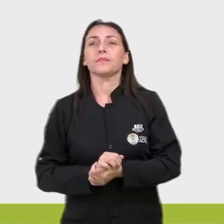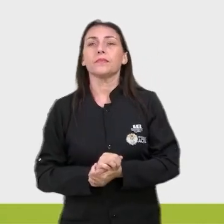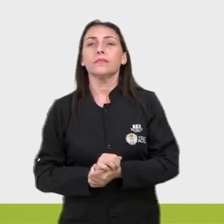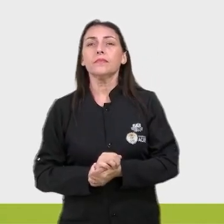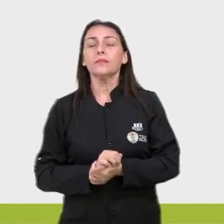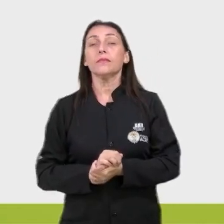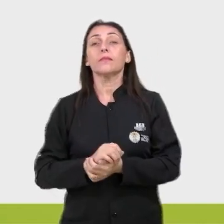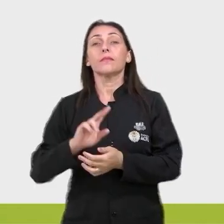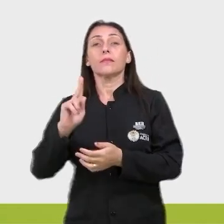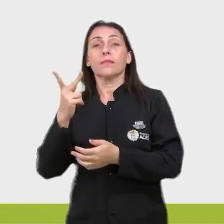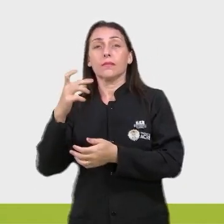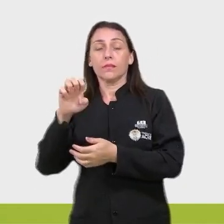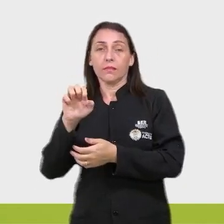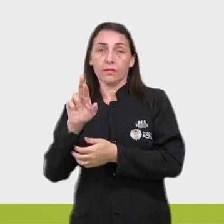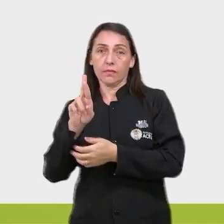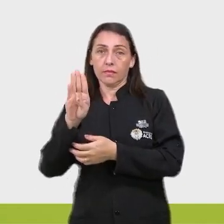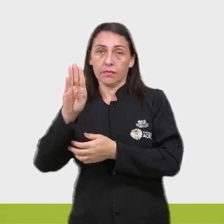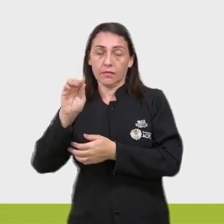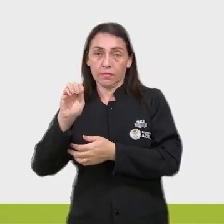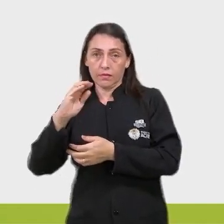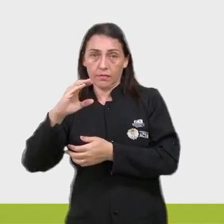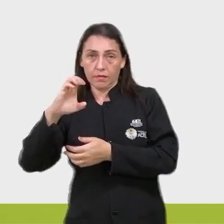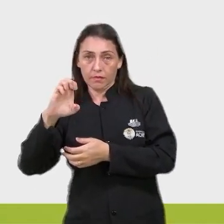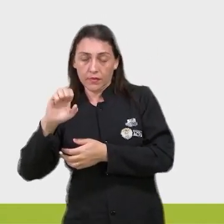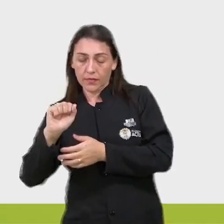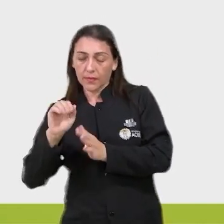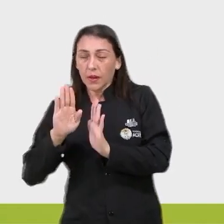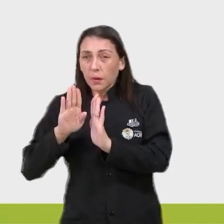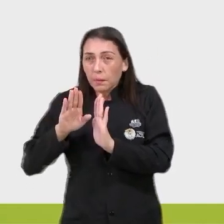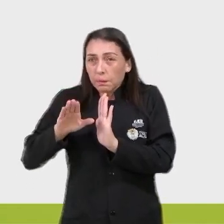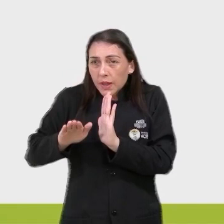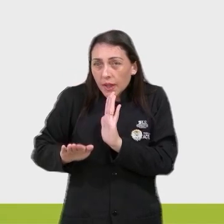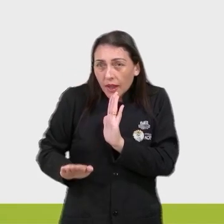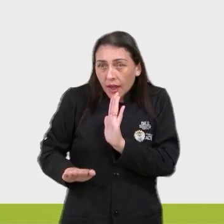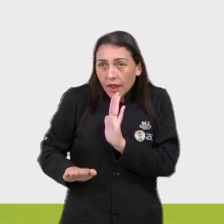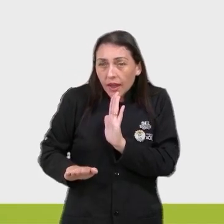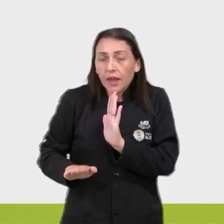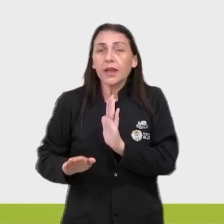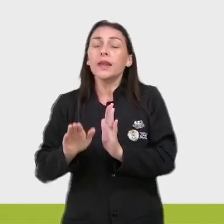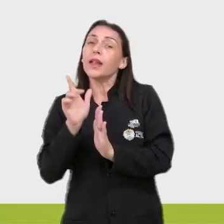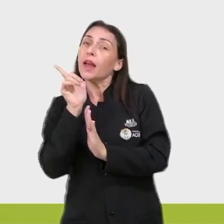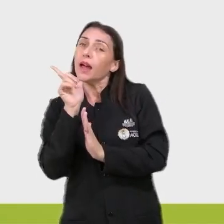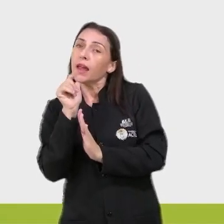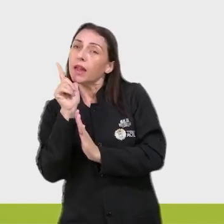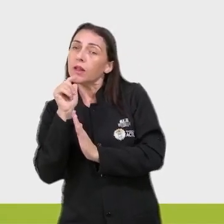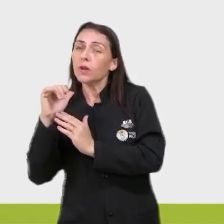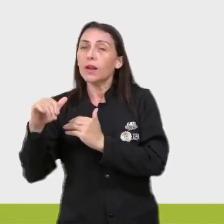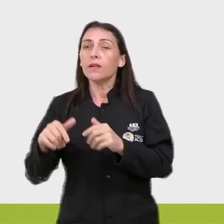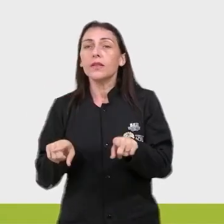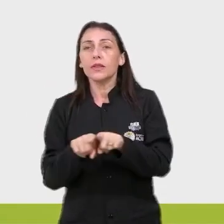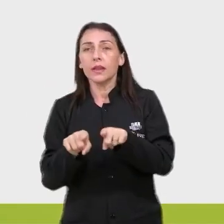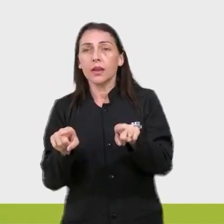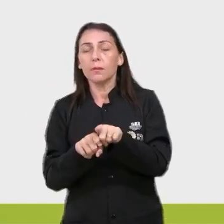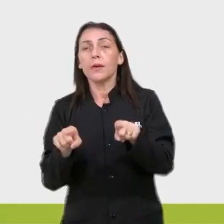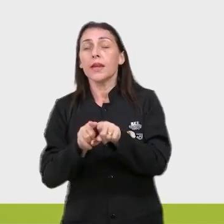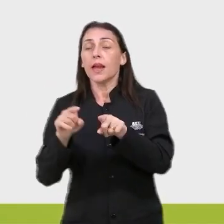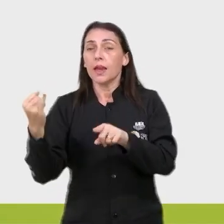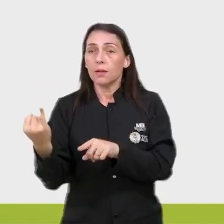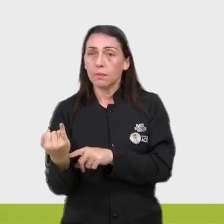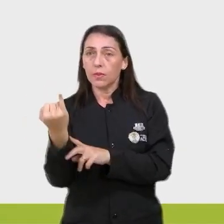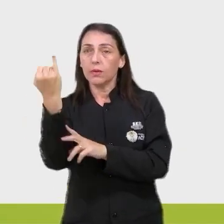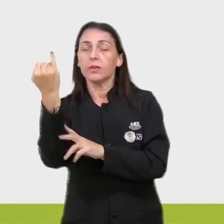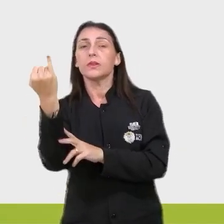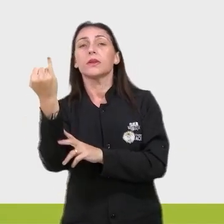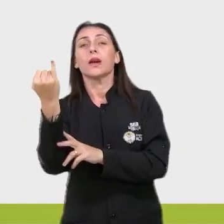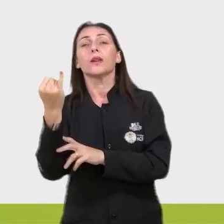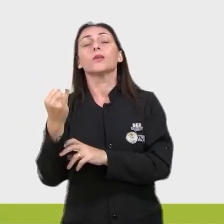e herbácea, tá? Que são essas vegetações menores. A sua hidrografia também é bastante importante